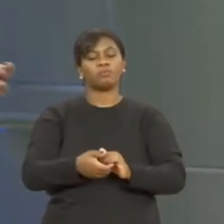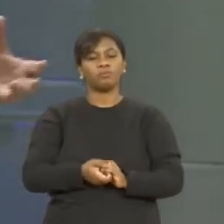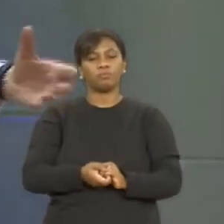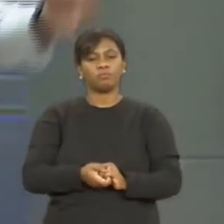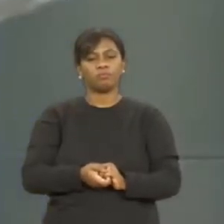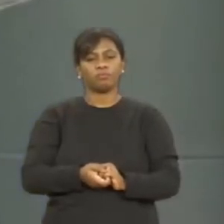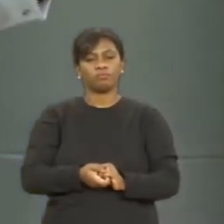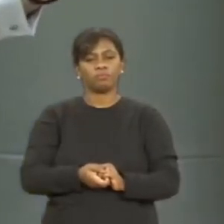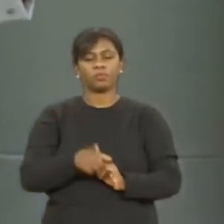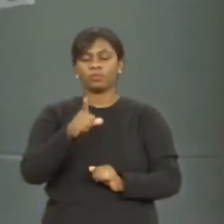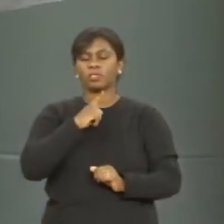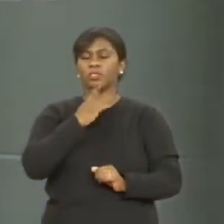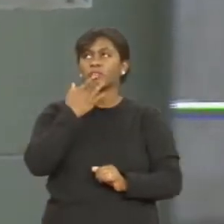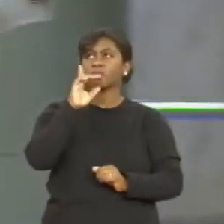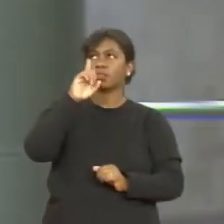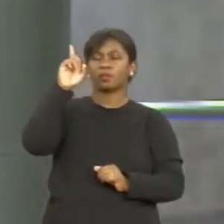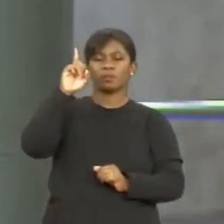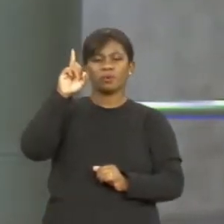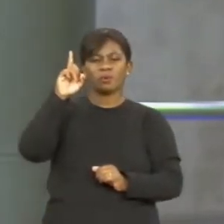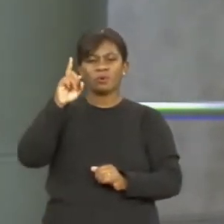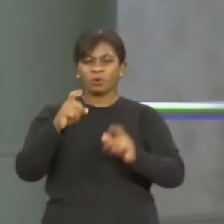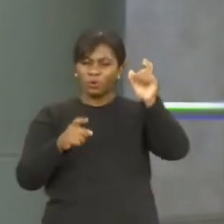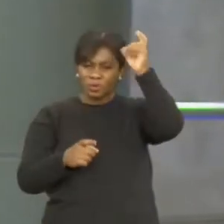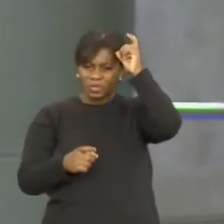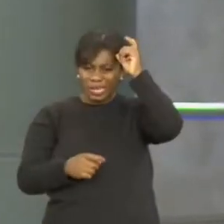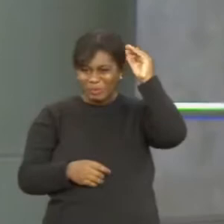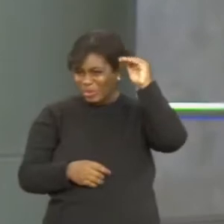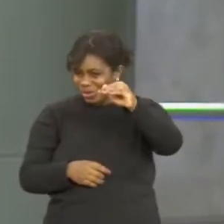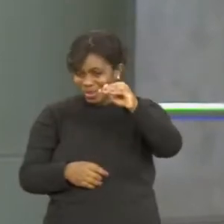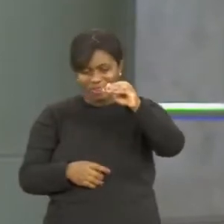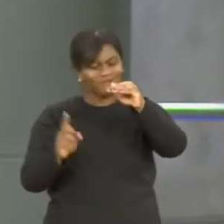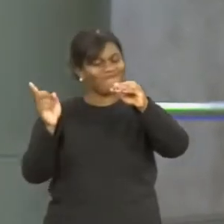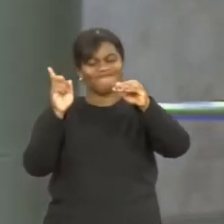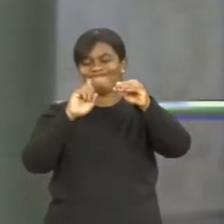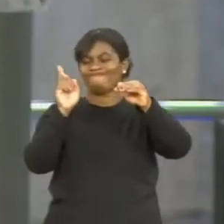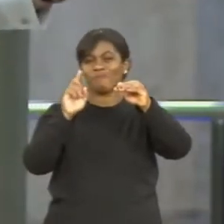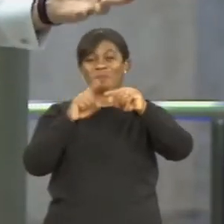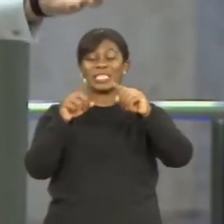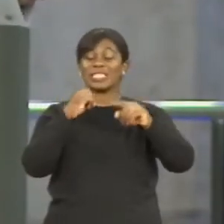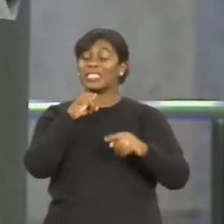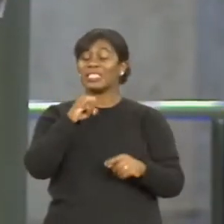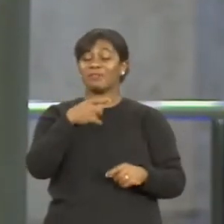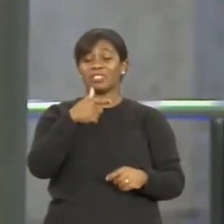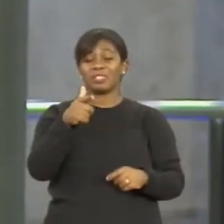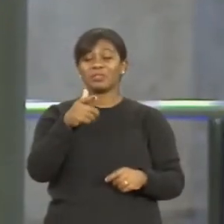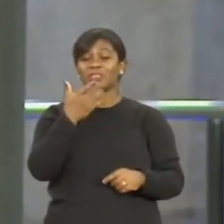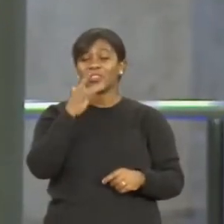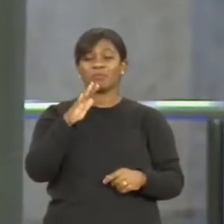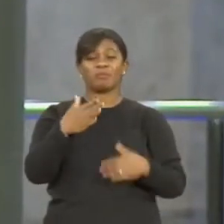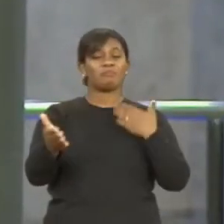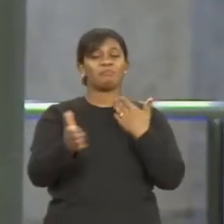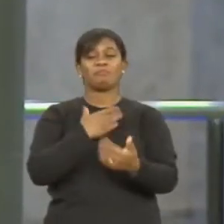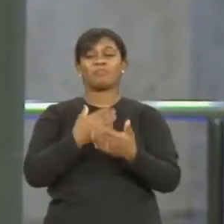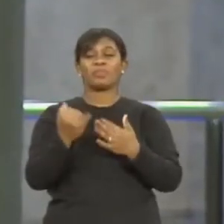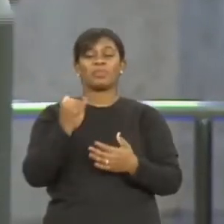Quando você tem temor, o mal não te alcança. Mas quando você não tem temor, não importa quanto